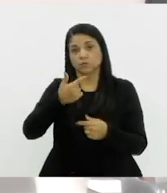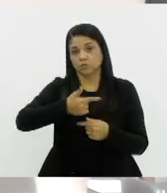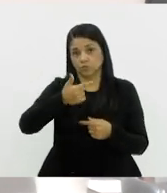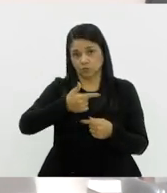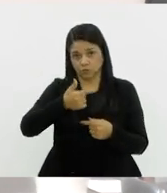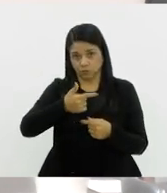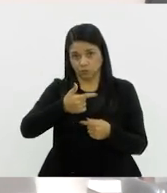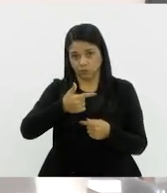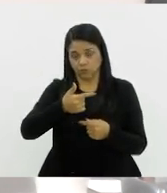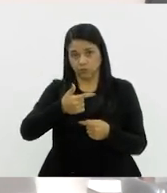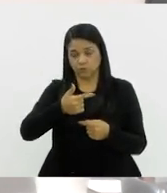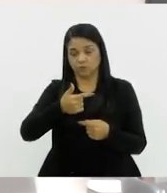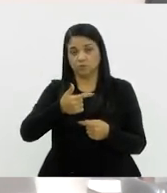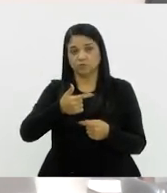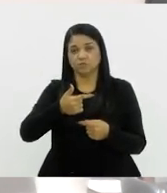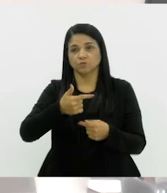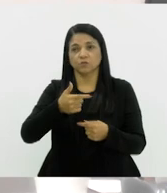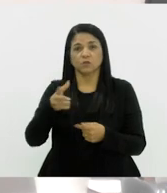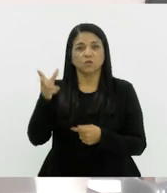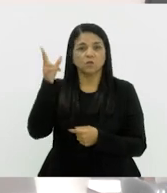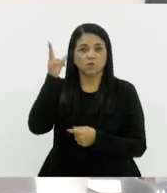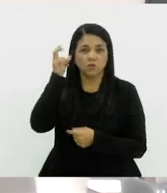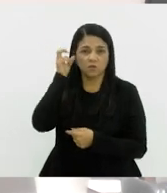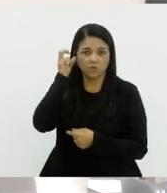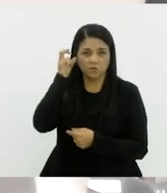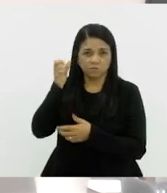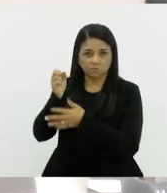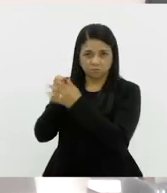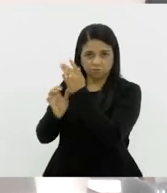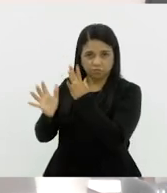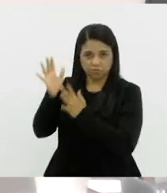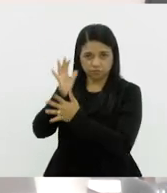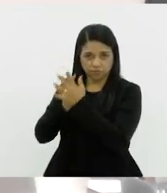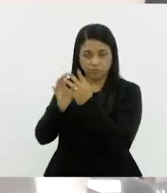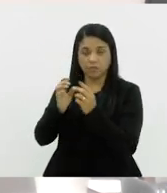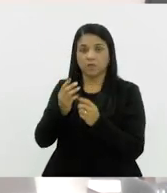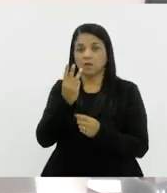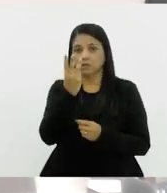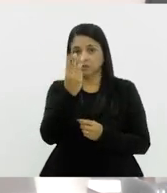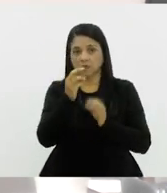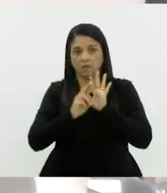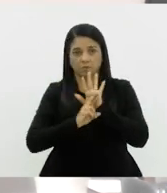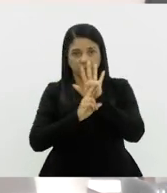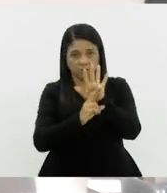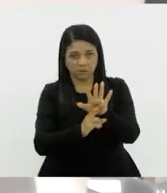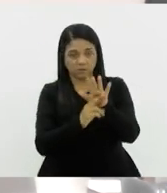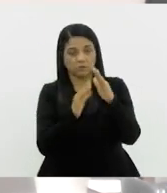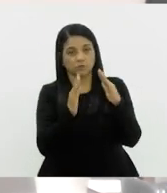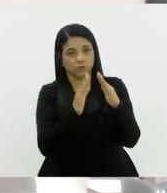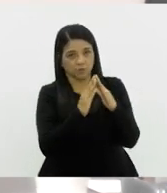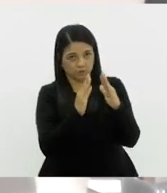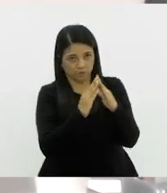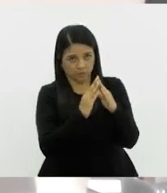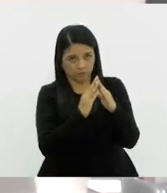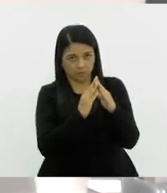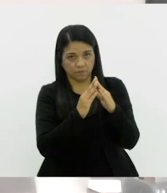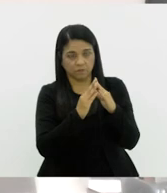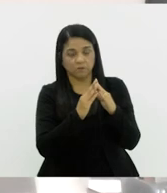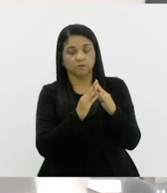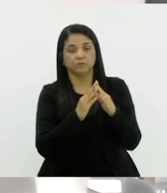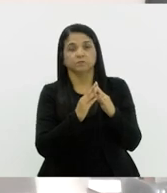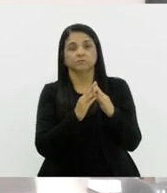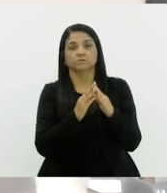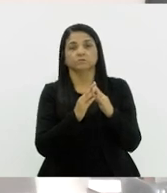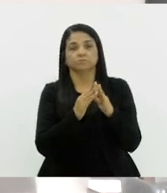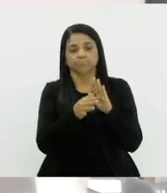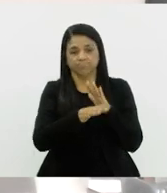nós ouviremos inicialmente três representantes de moradores, a quem, então, eu já vou,